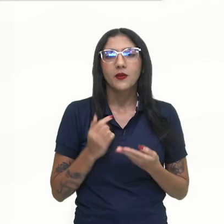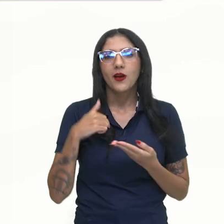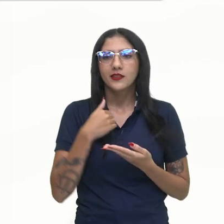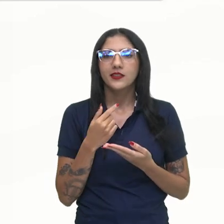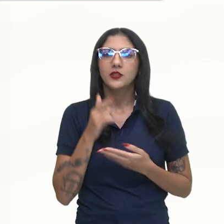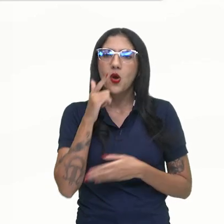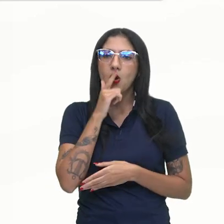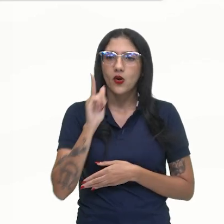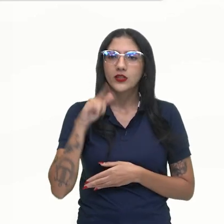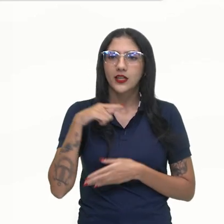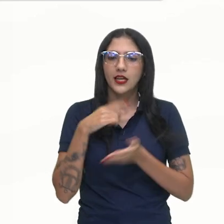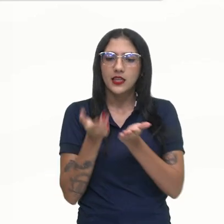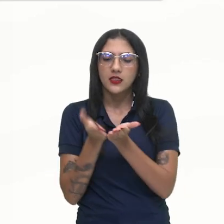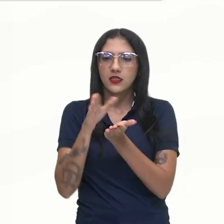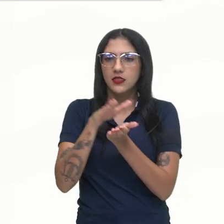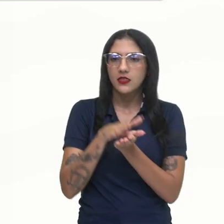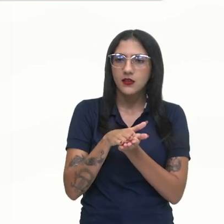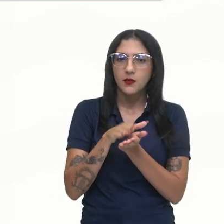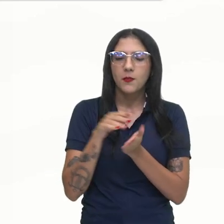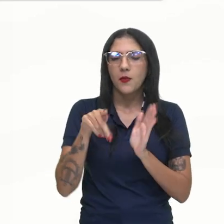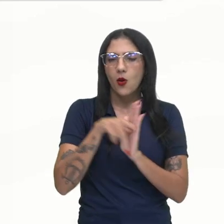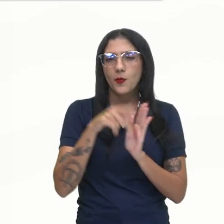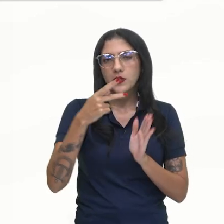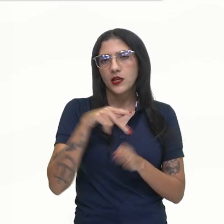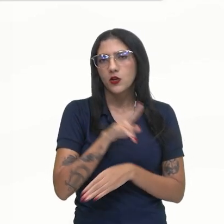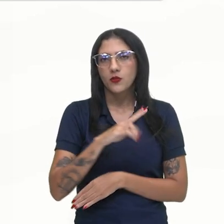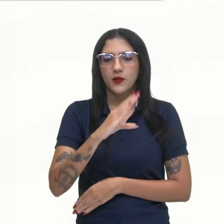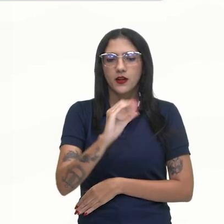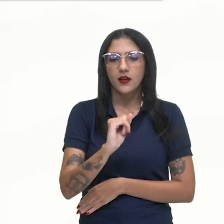a tapioca caboquinha.